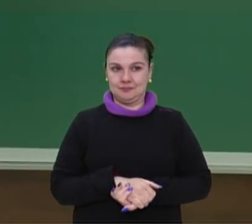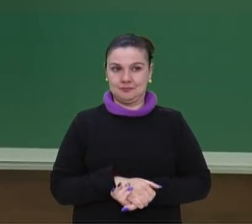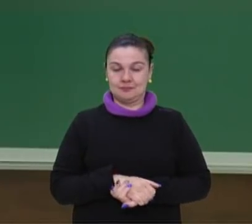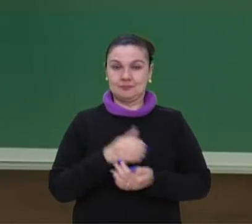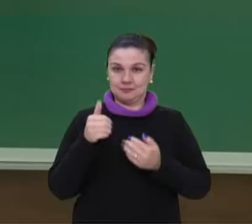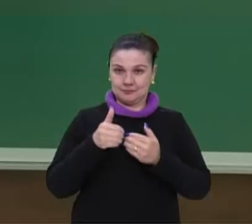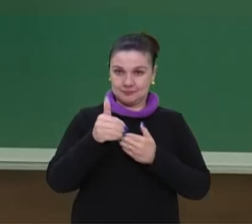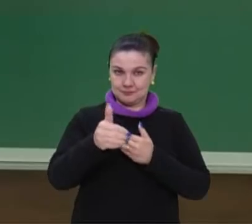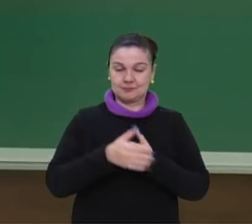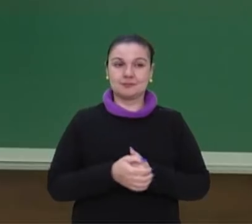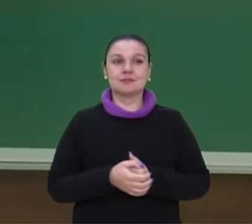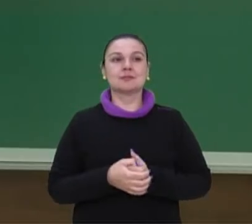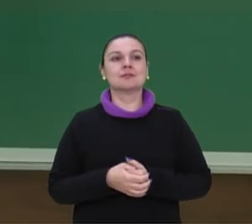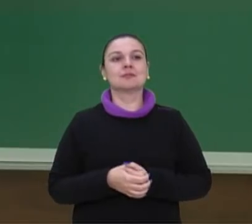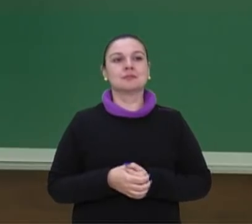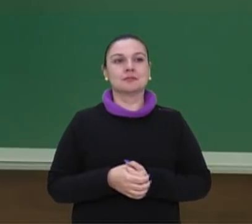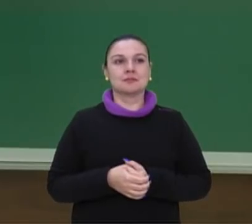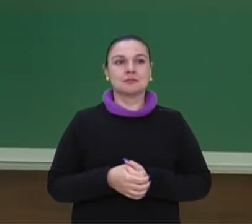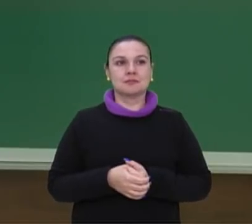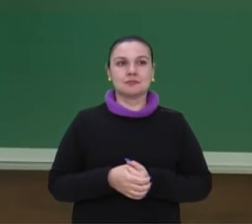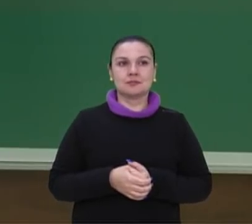Vamos continuar com os elementos? Vamos lá, então.